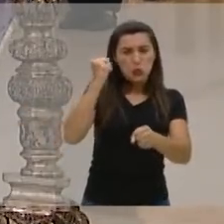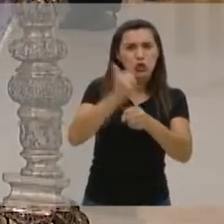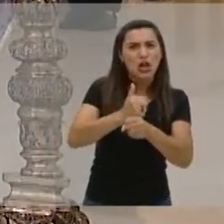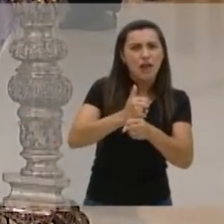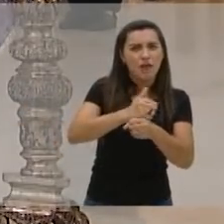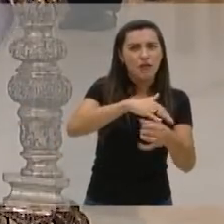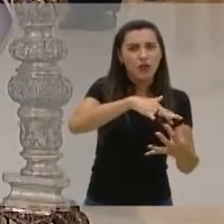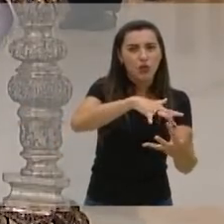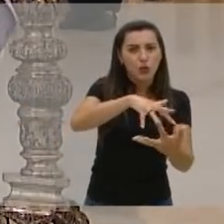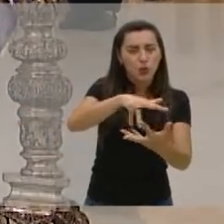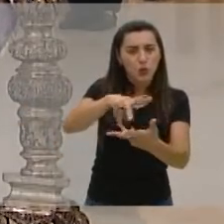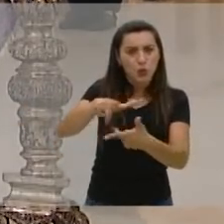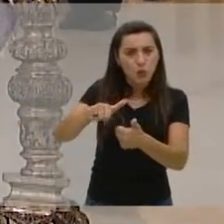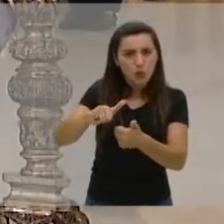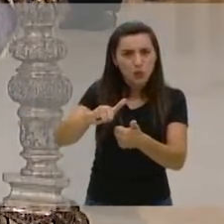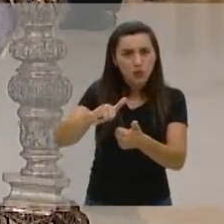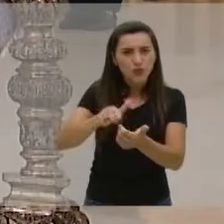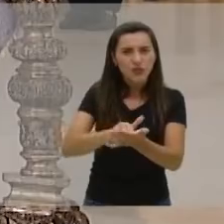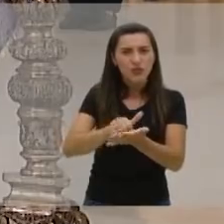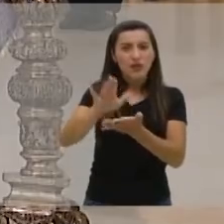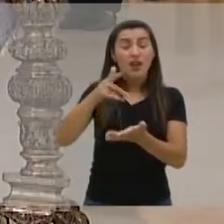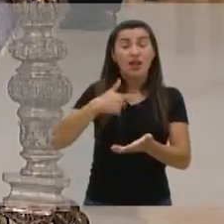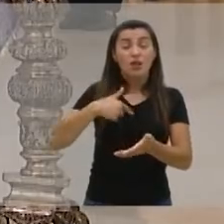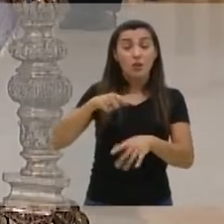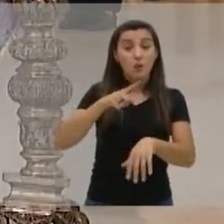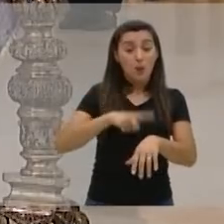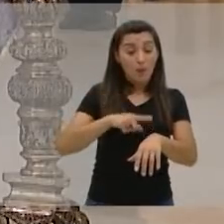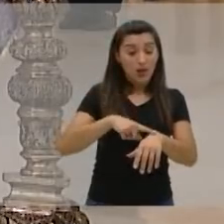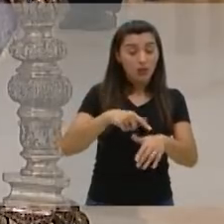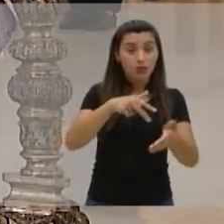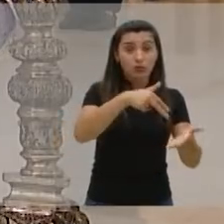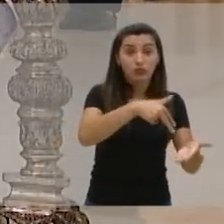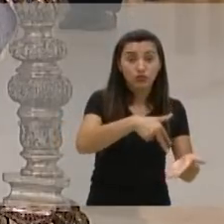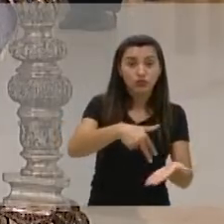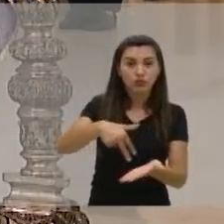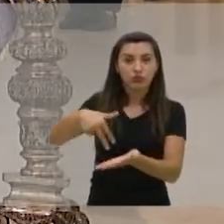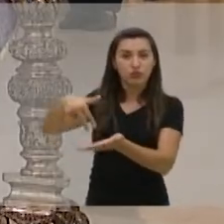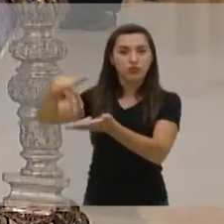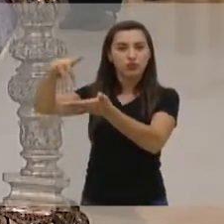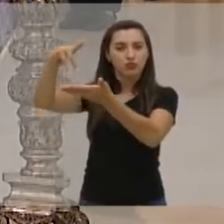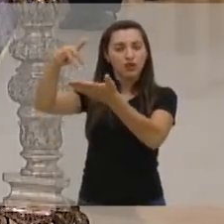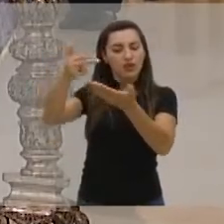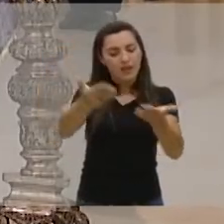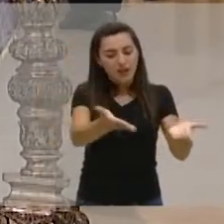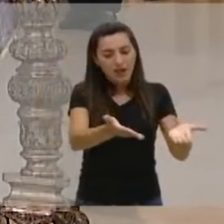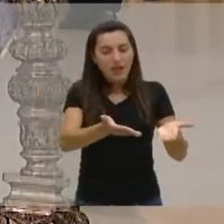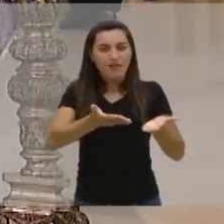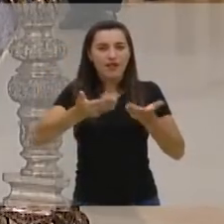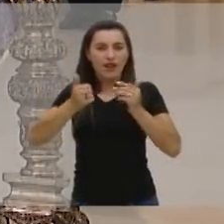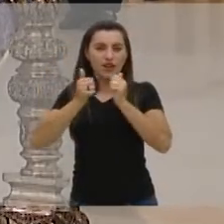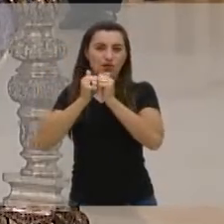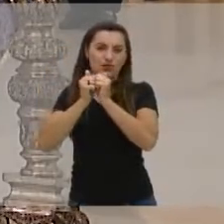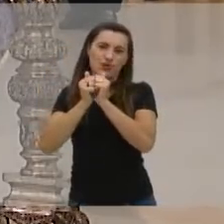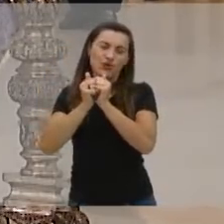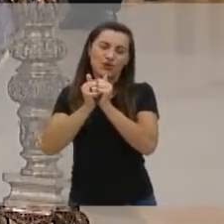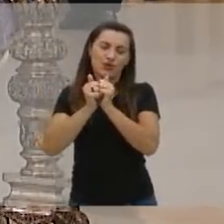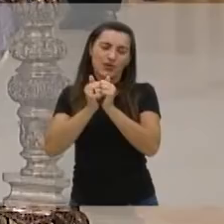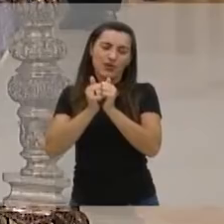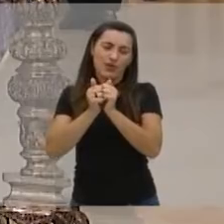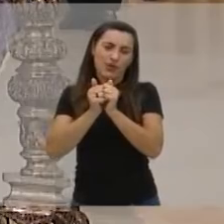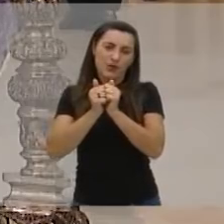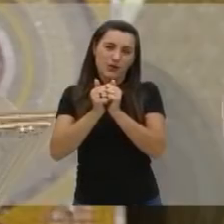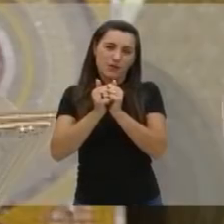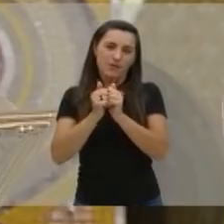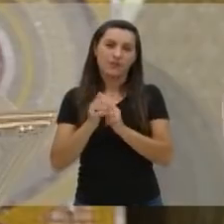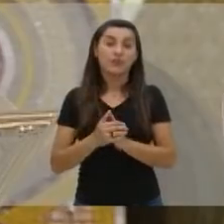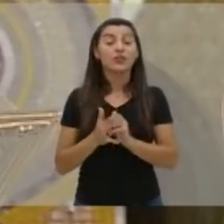vai ser expulso, e eu, quando for elevado da terra, atrairei todos a mim. Jesus falava